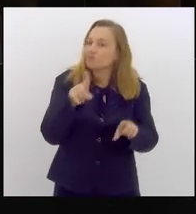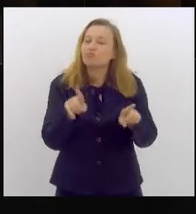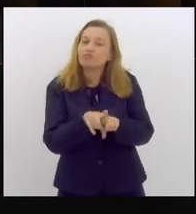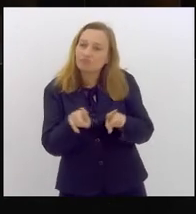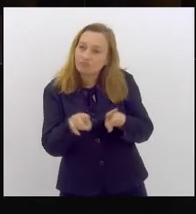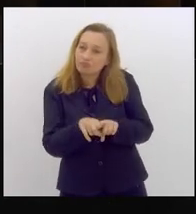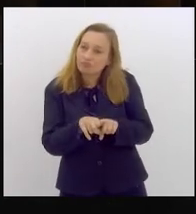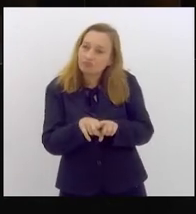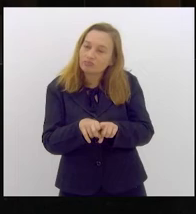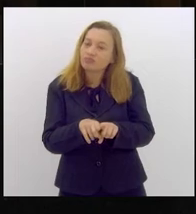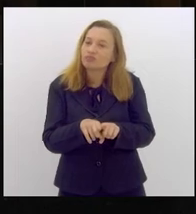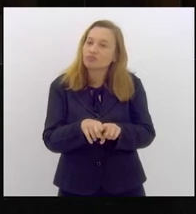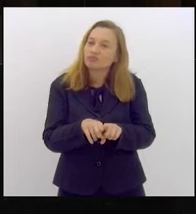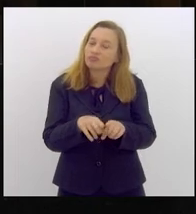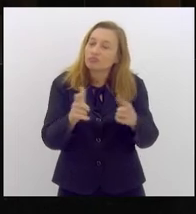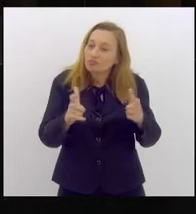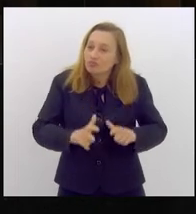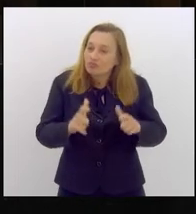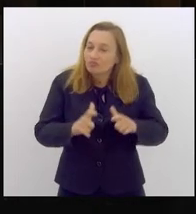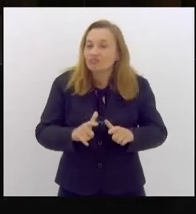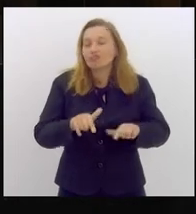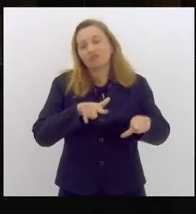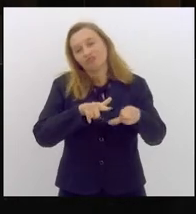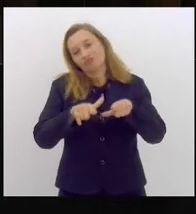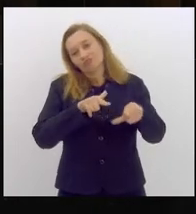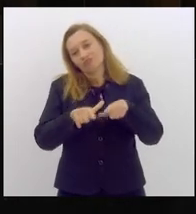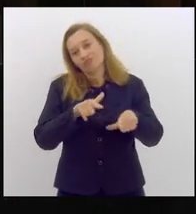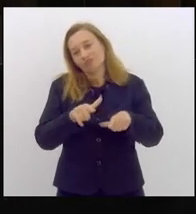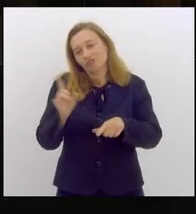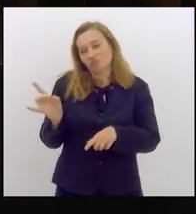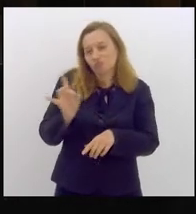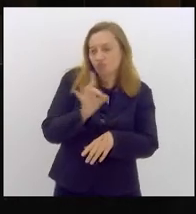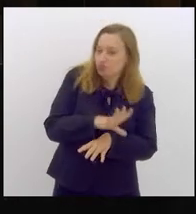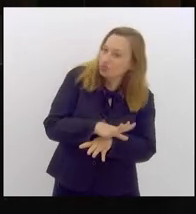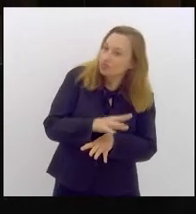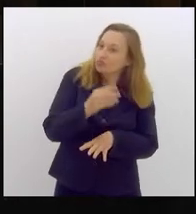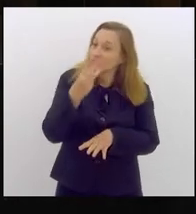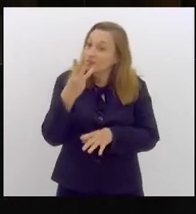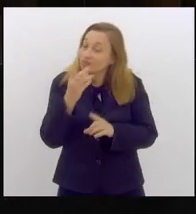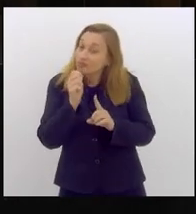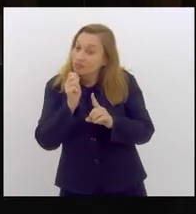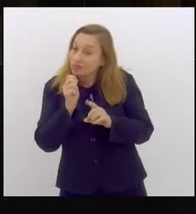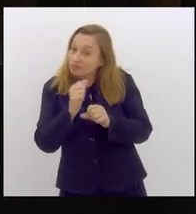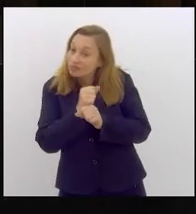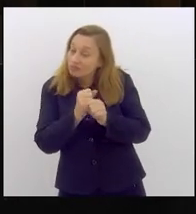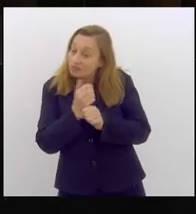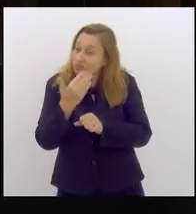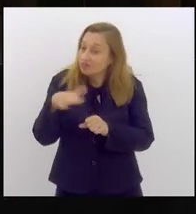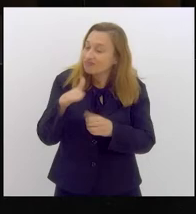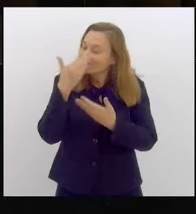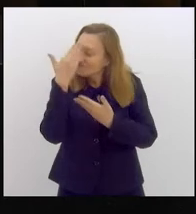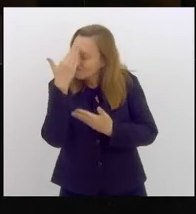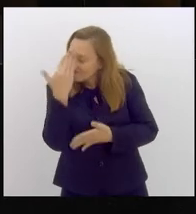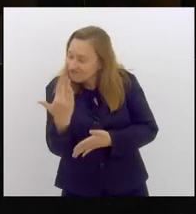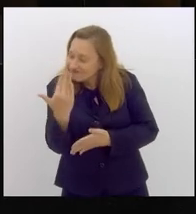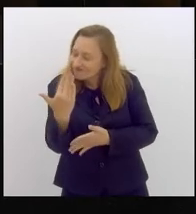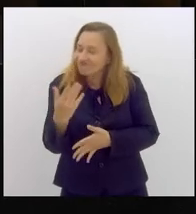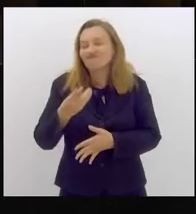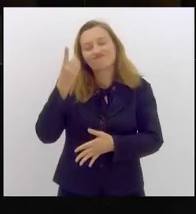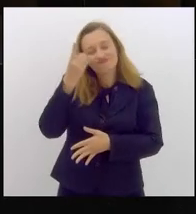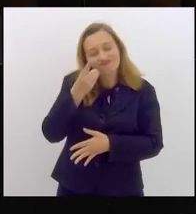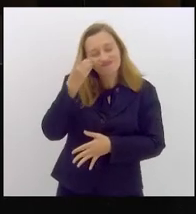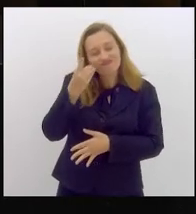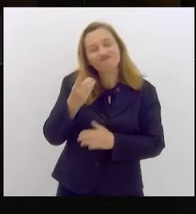esse se tornou o meu local de trabalho aí nos últimos 3 anos e meio. Então, quero agradecer aos deputados